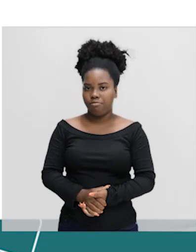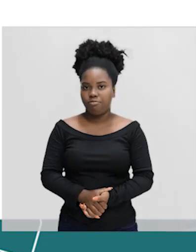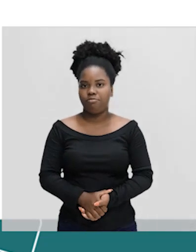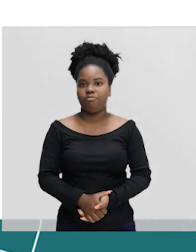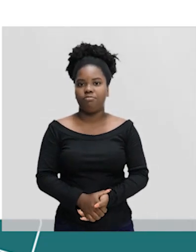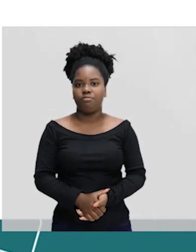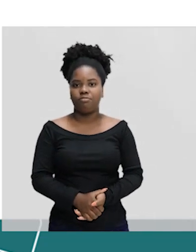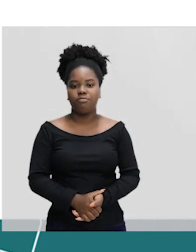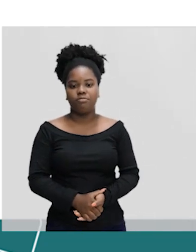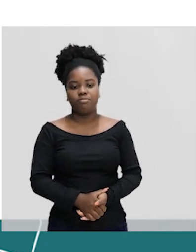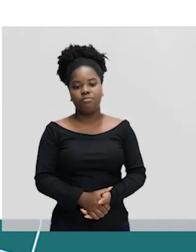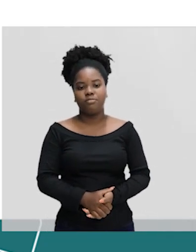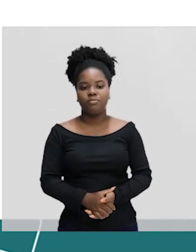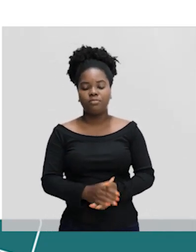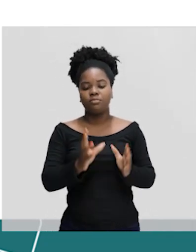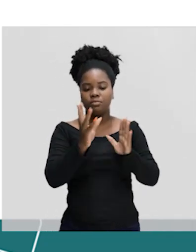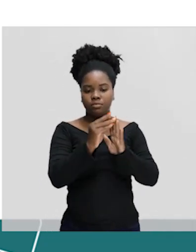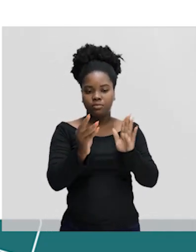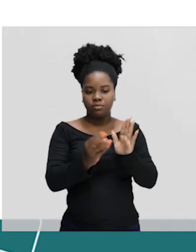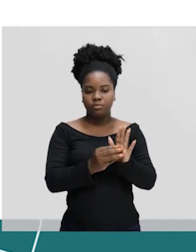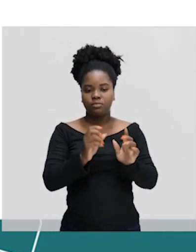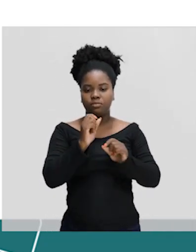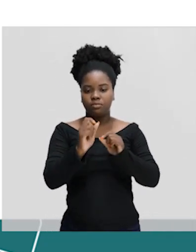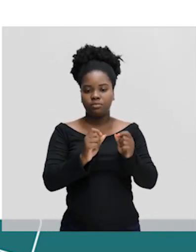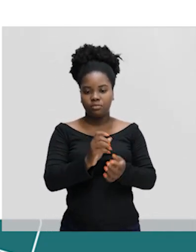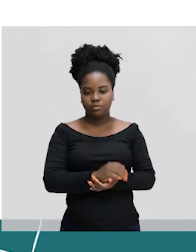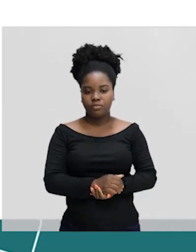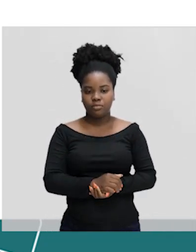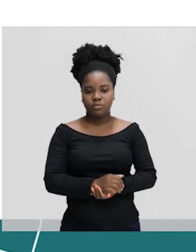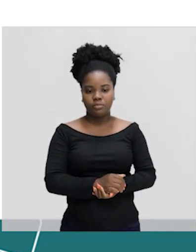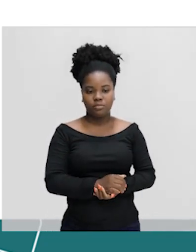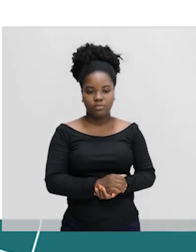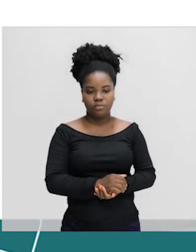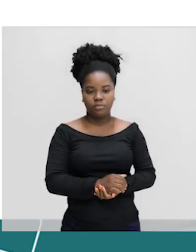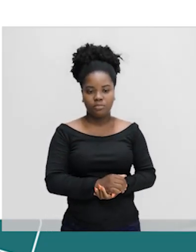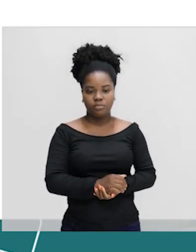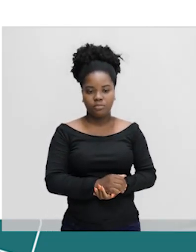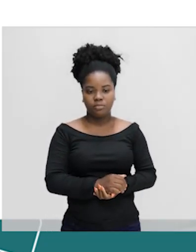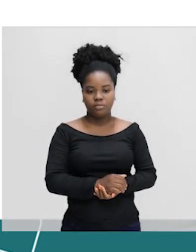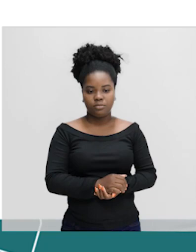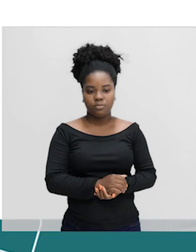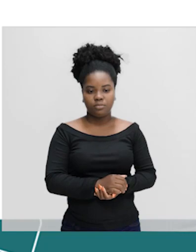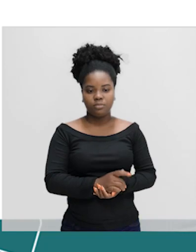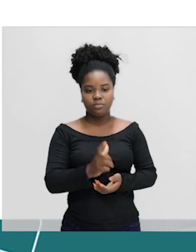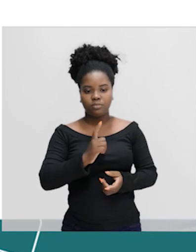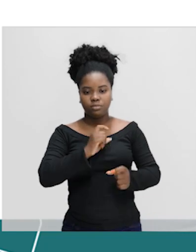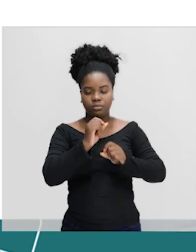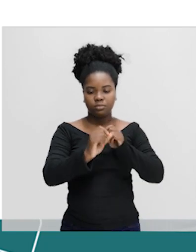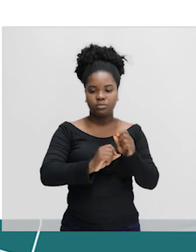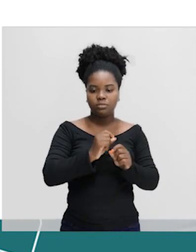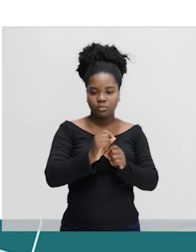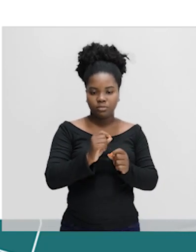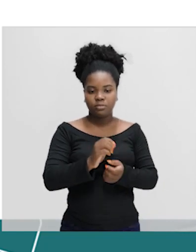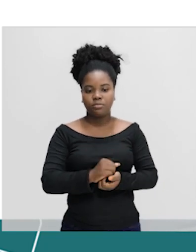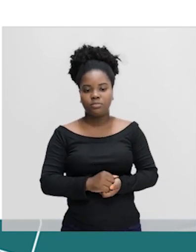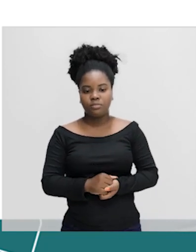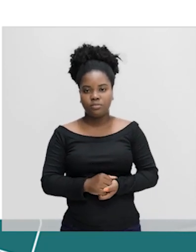certo? Então, esse conteúdo, ele é conteúdo da nossa matriz curricular do Estado, tá